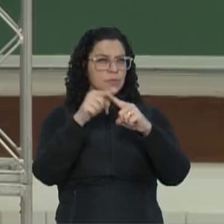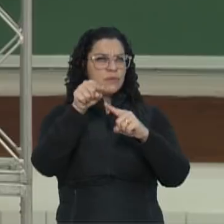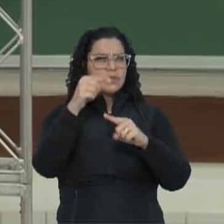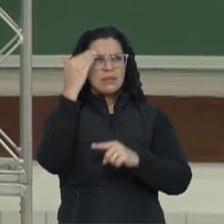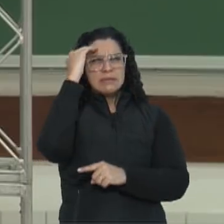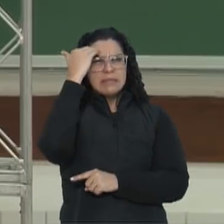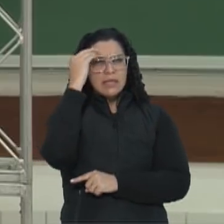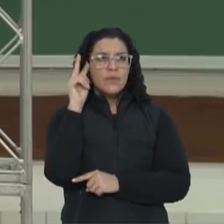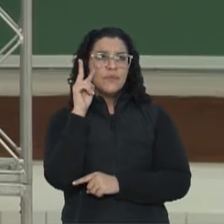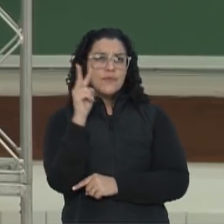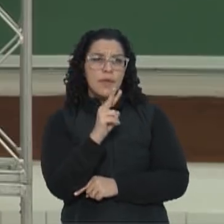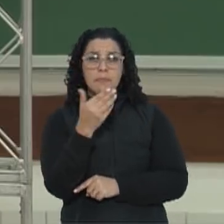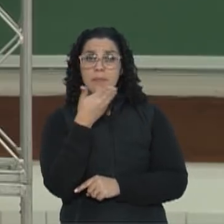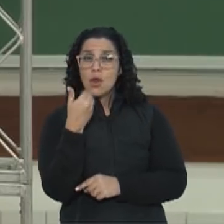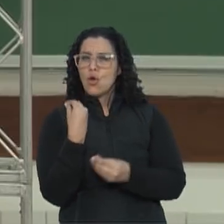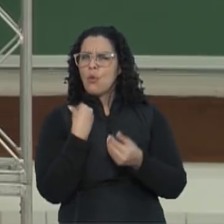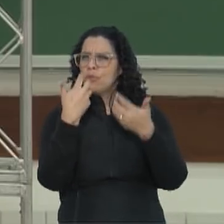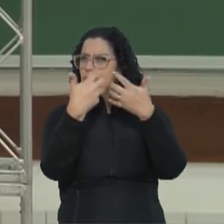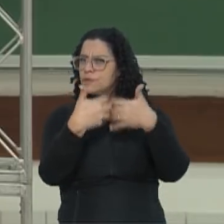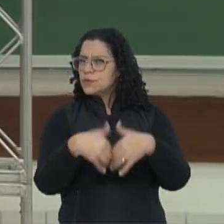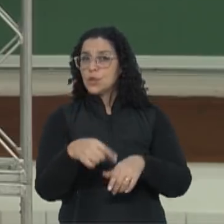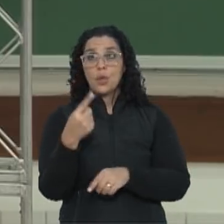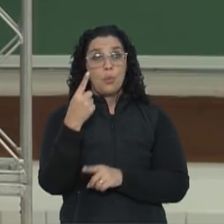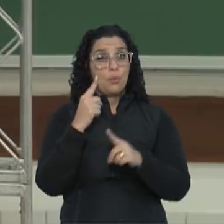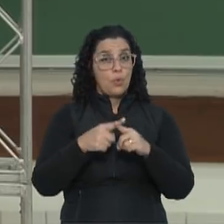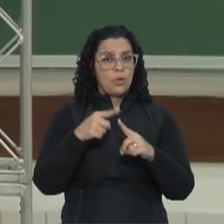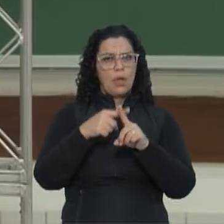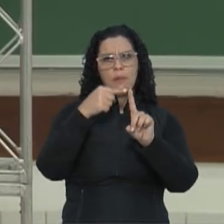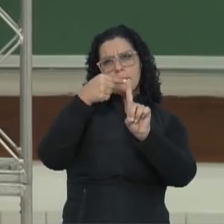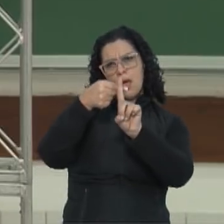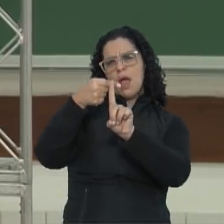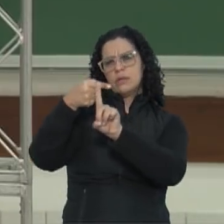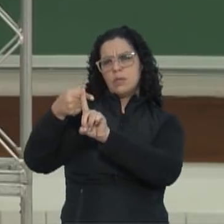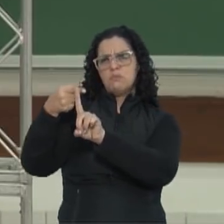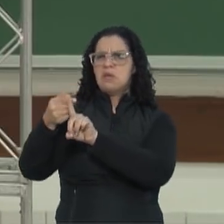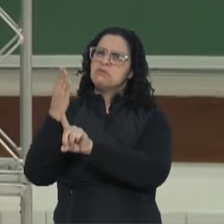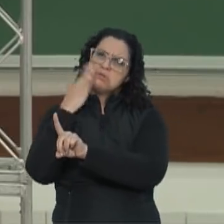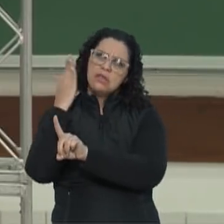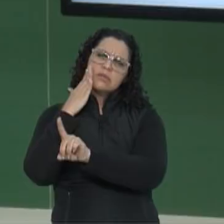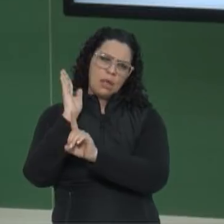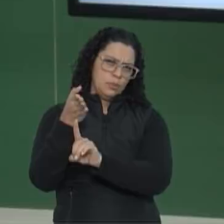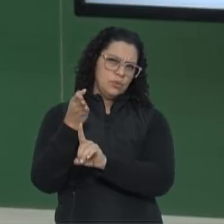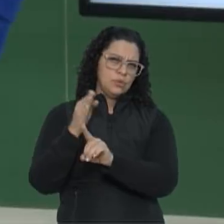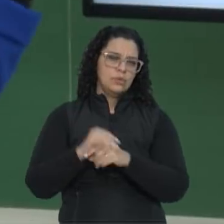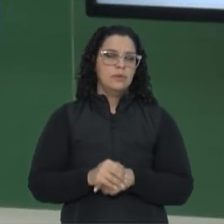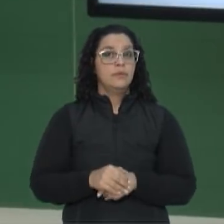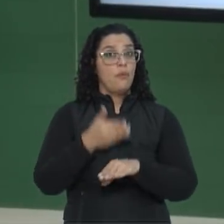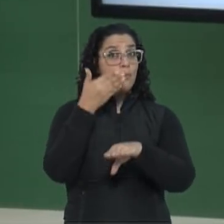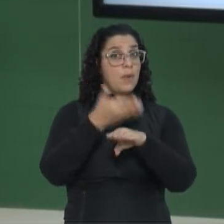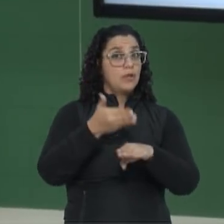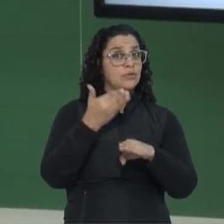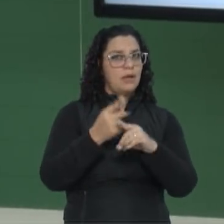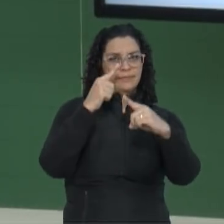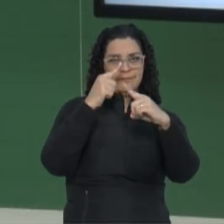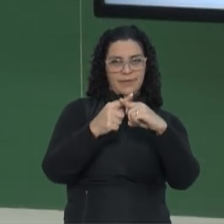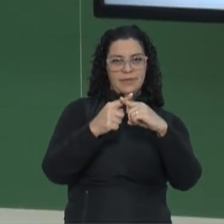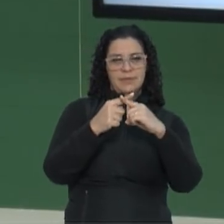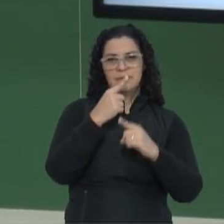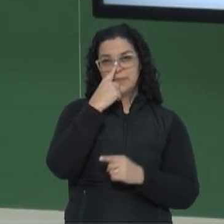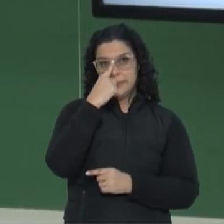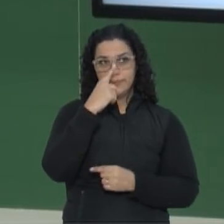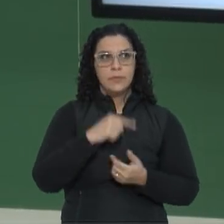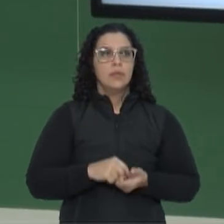vocês poderem ver como é que a gente faz. Porque a ideia de soma a gente acabou de ver no slide anterior, né? Agora vamos ver a ideia